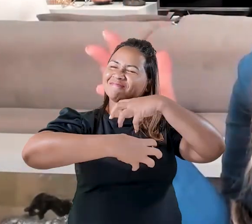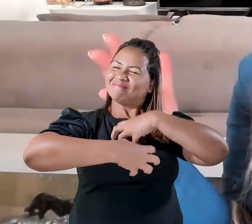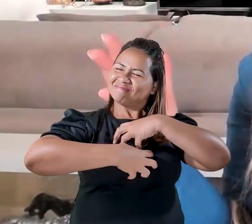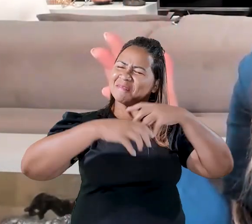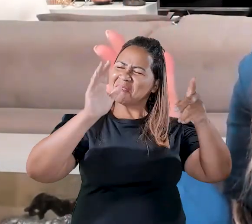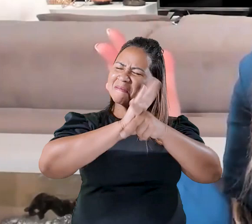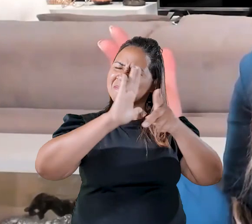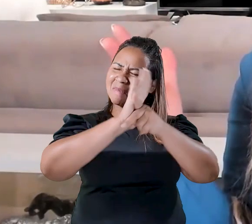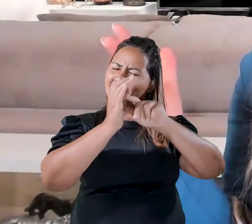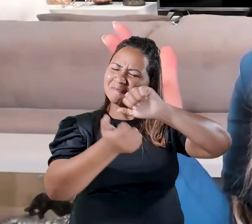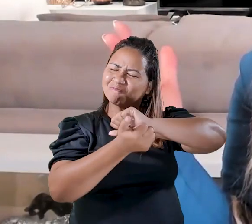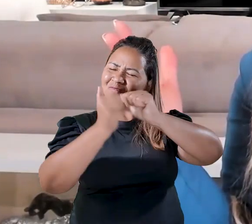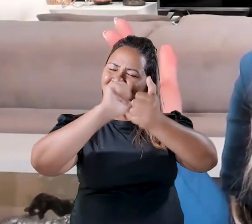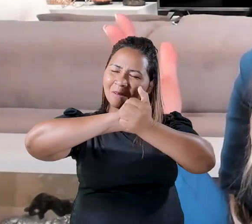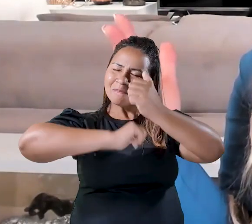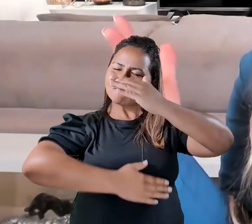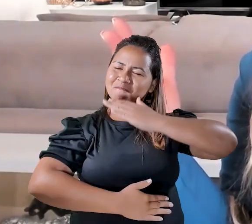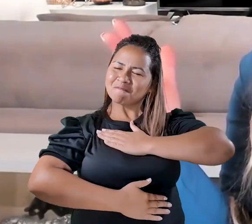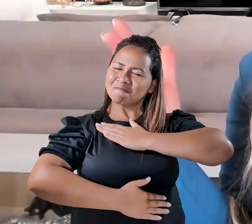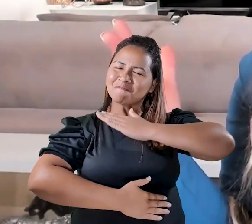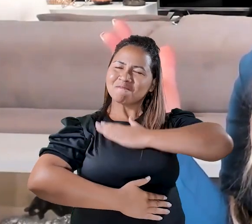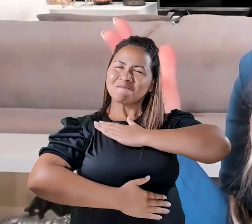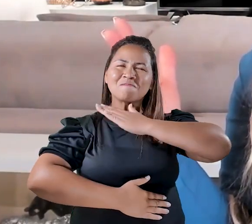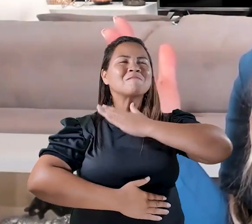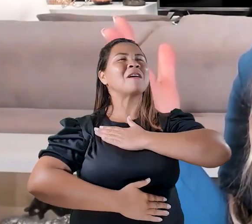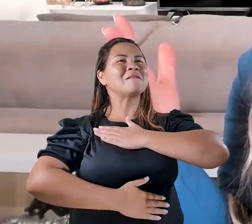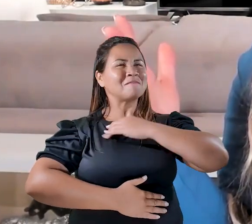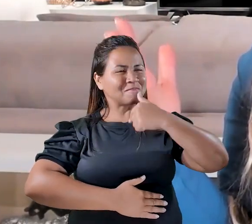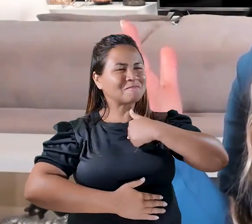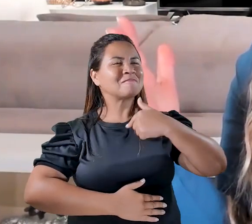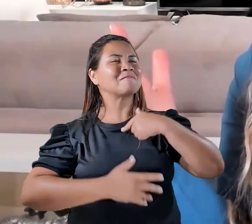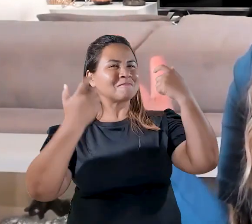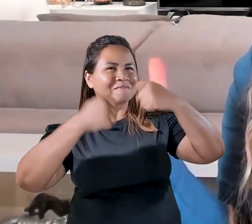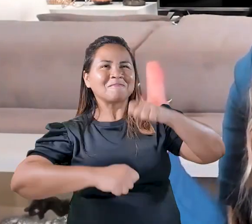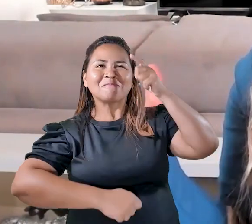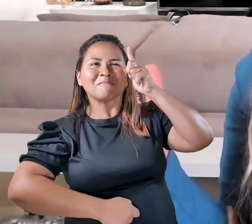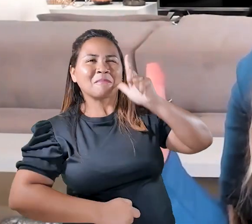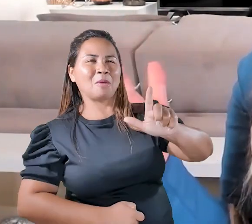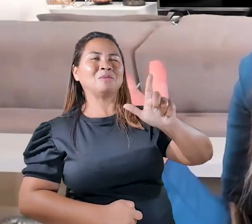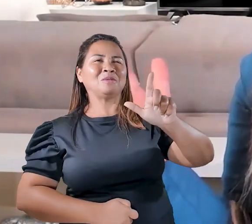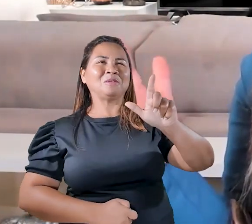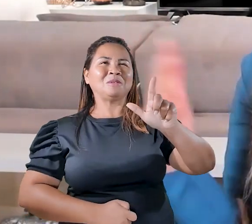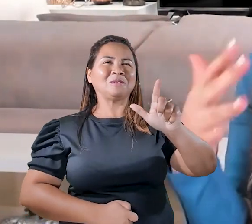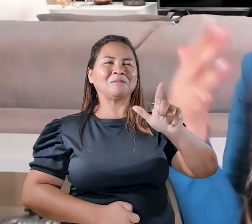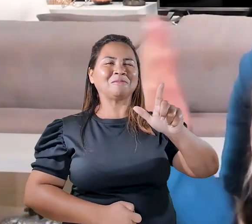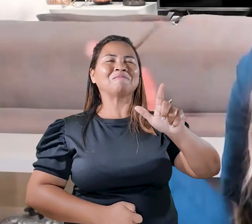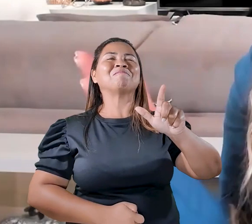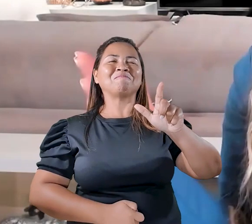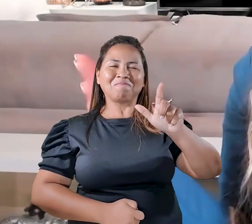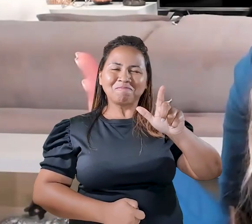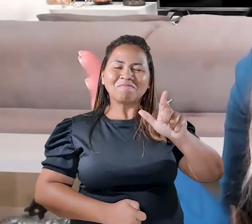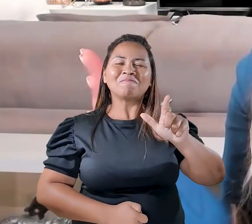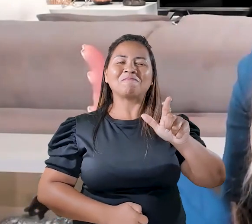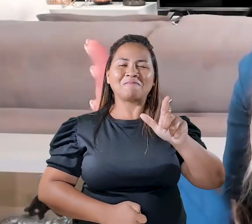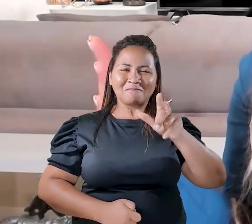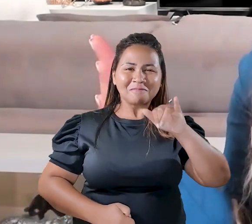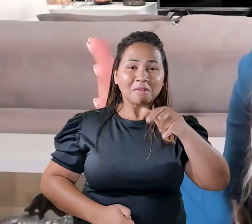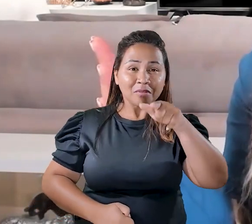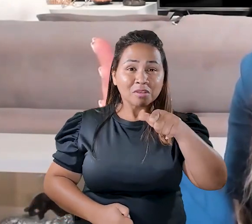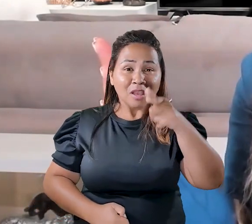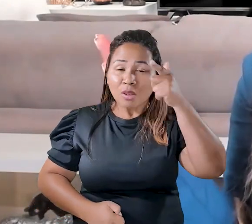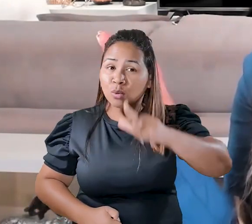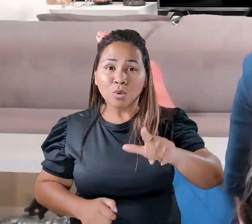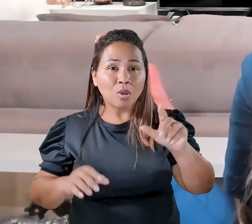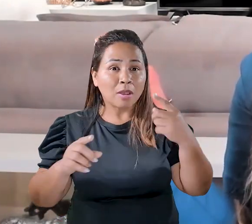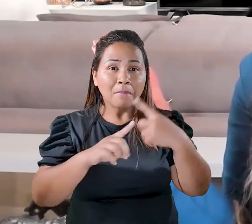de você. O que te impede são as crenças de não merecimento, são as crenças limitantes que